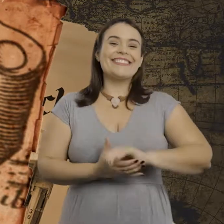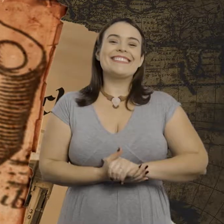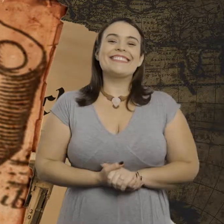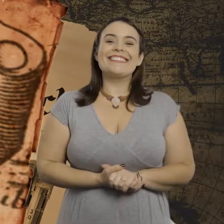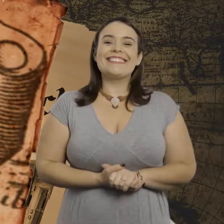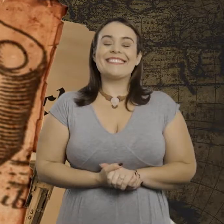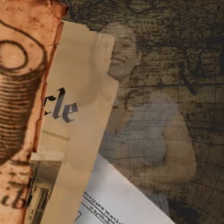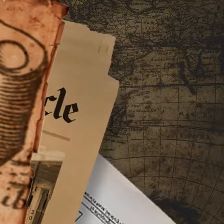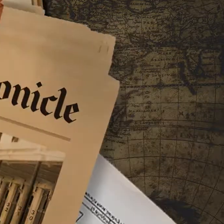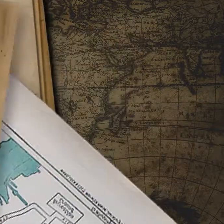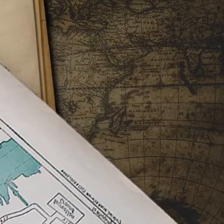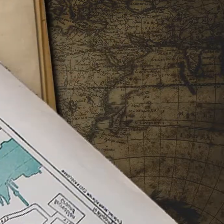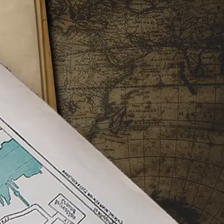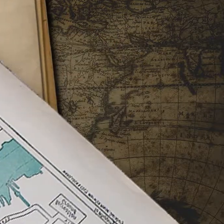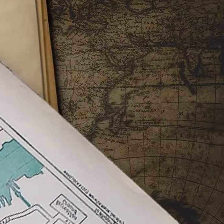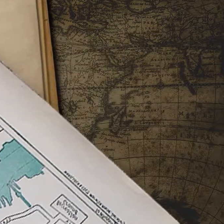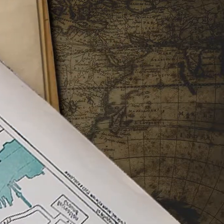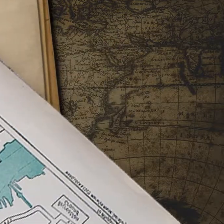Capítulo 10.